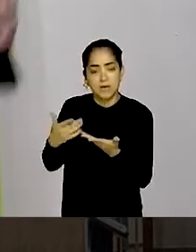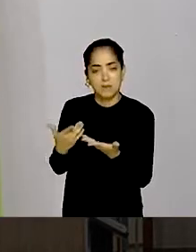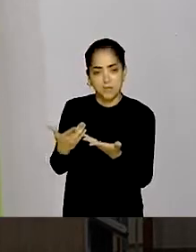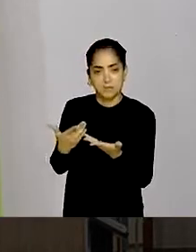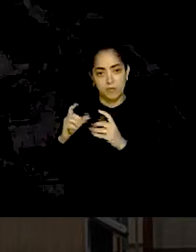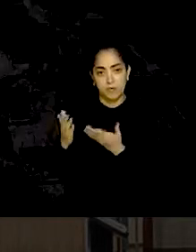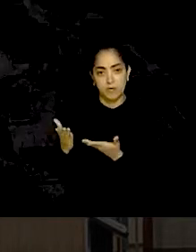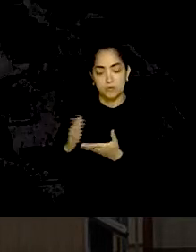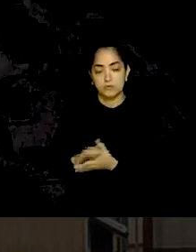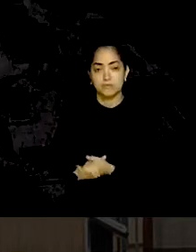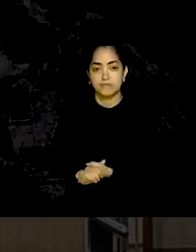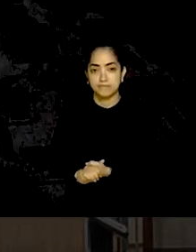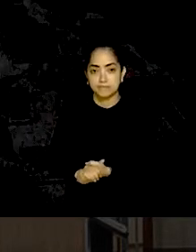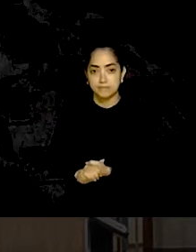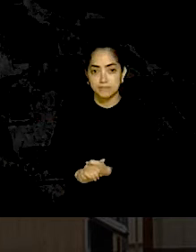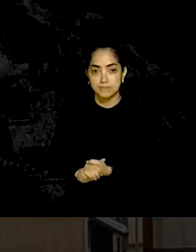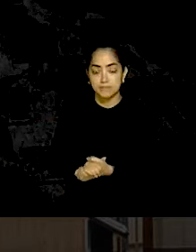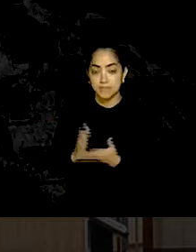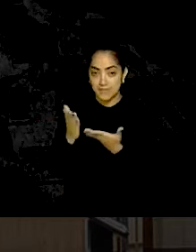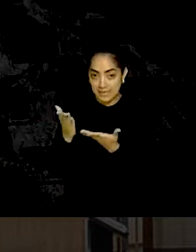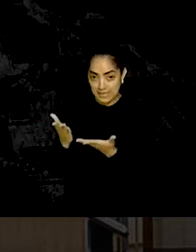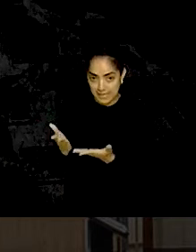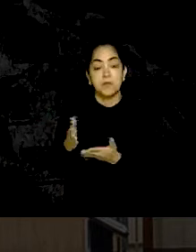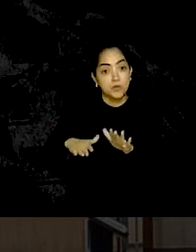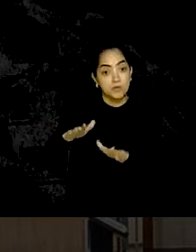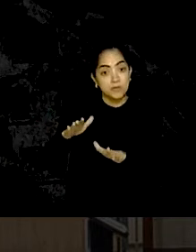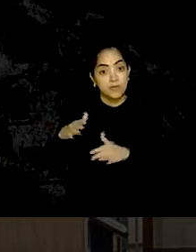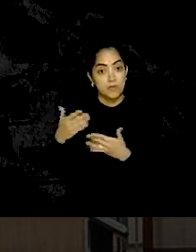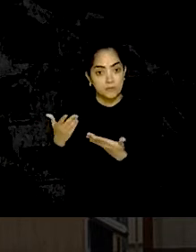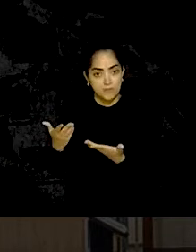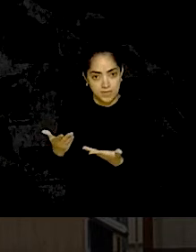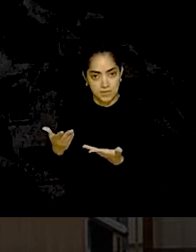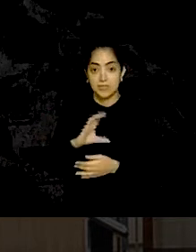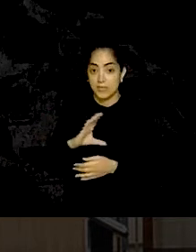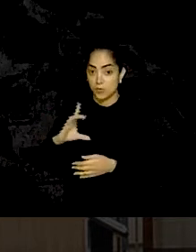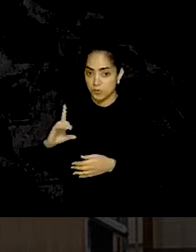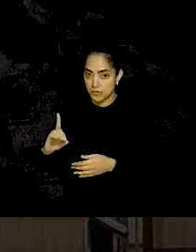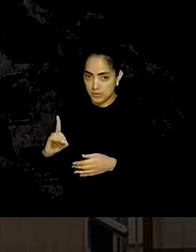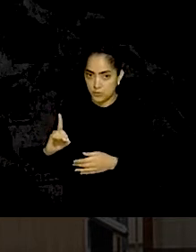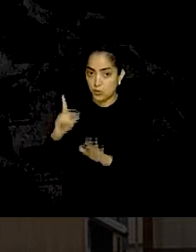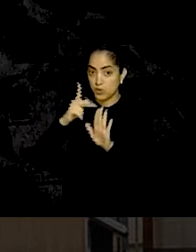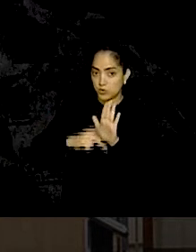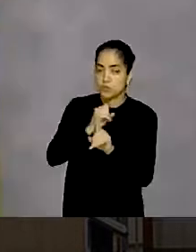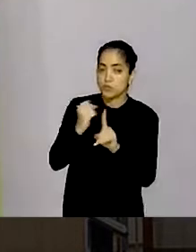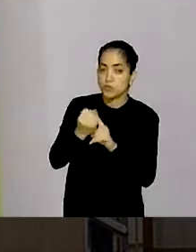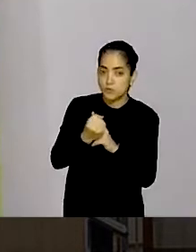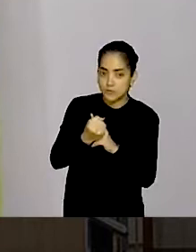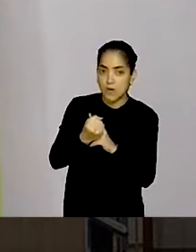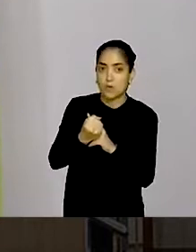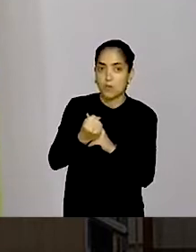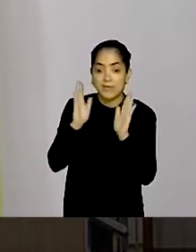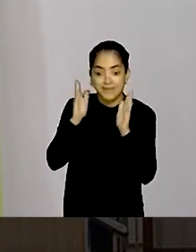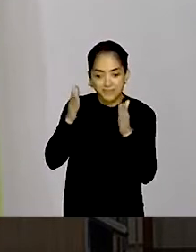foto assim. Essa marmita de vagabundo aí, que é coordenadora de um projeto social que